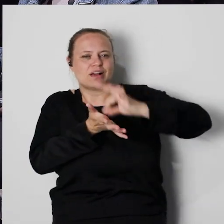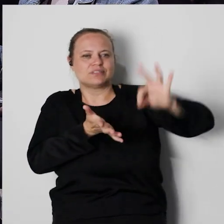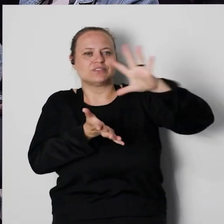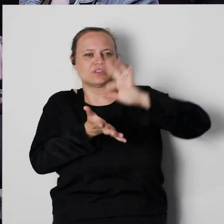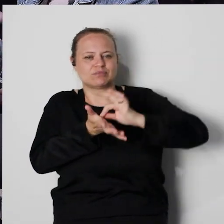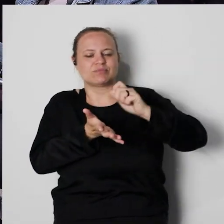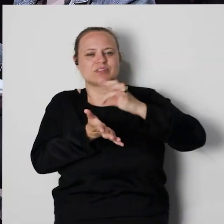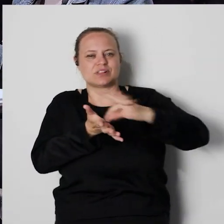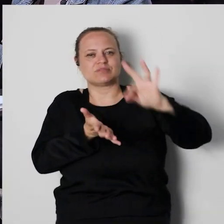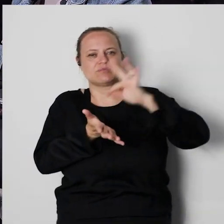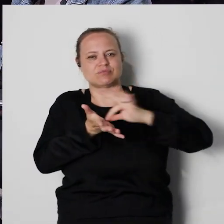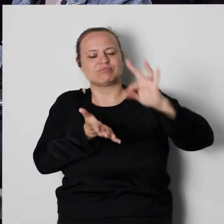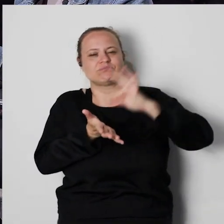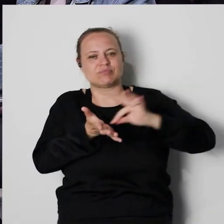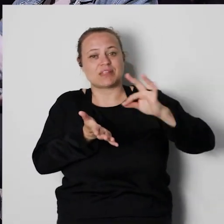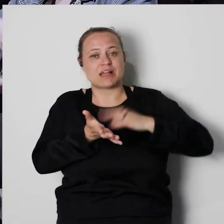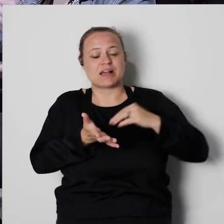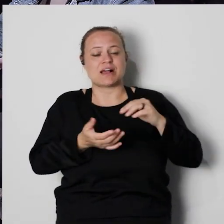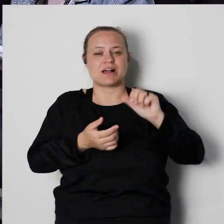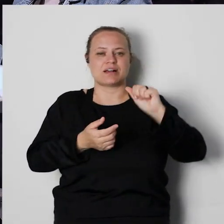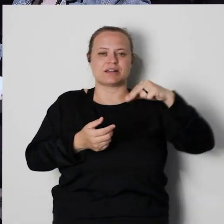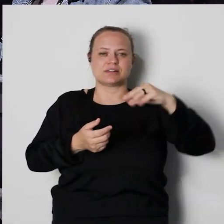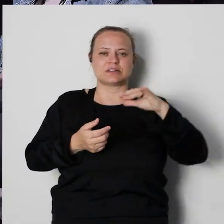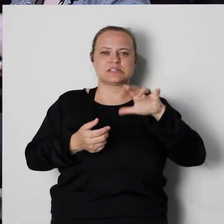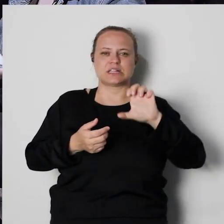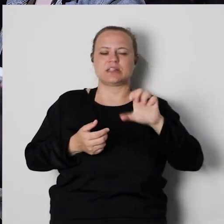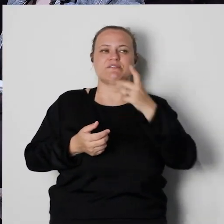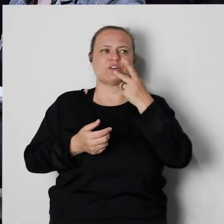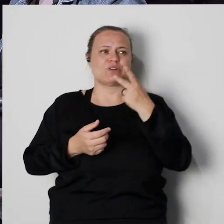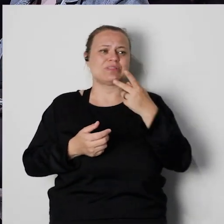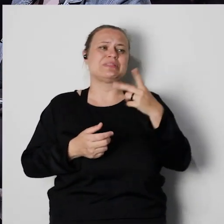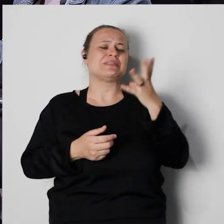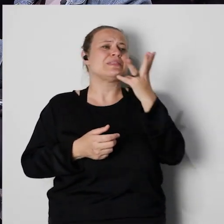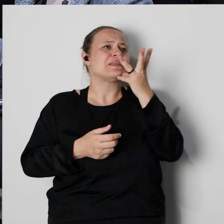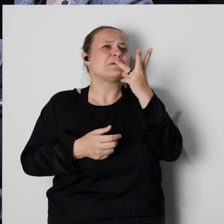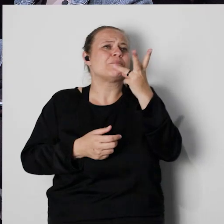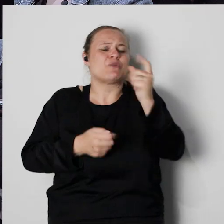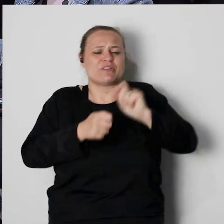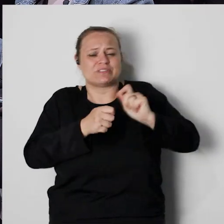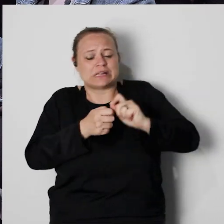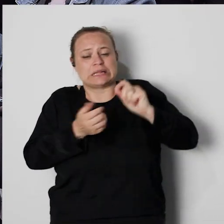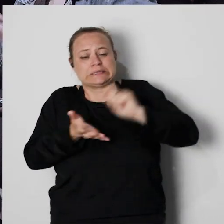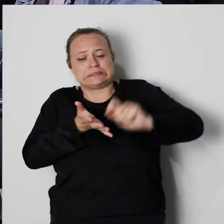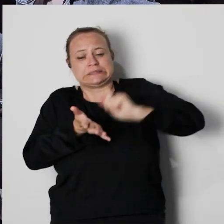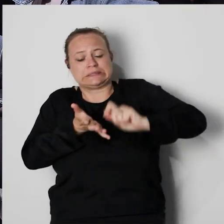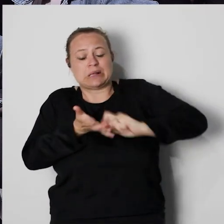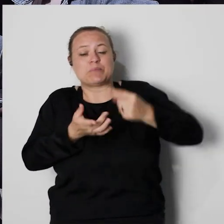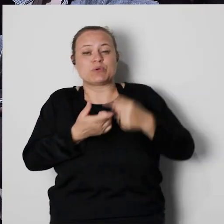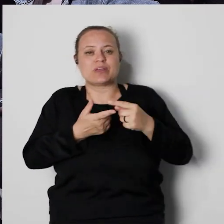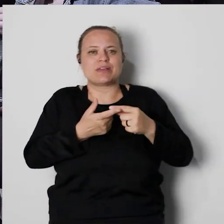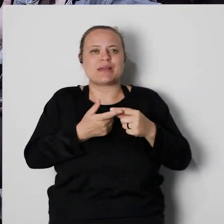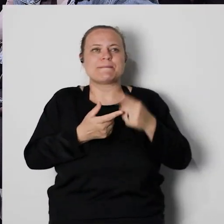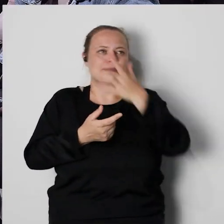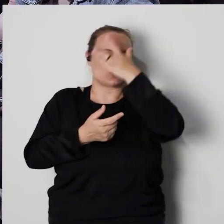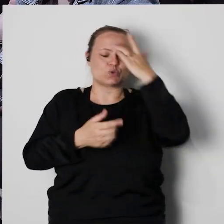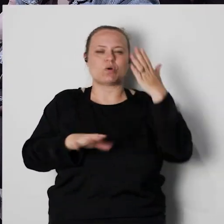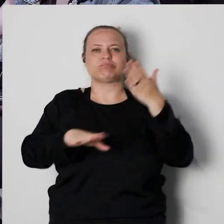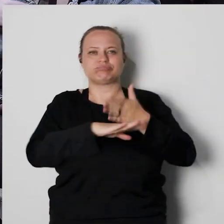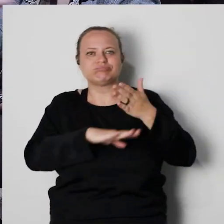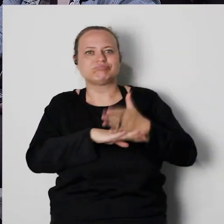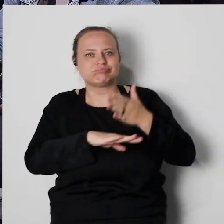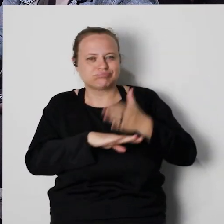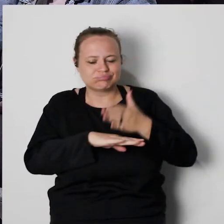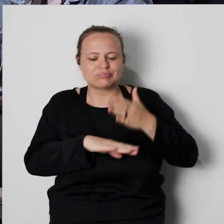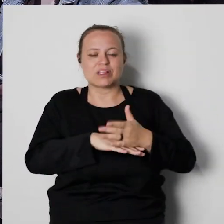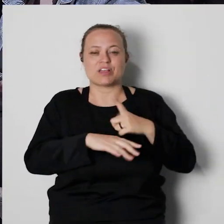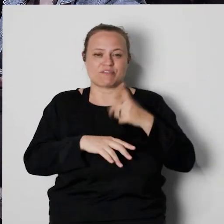então. A gente criou um problema bom, porque foi tanto filme se registrando na Ancine que não tinha um registro, que a gente descobriu